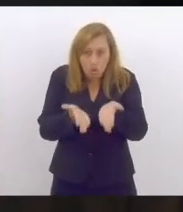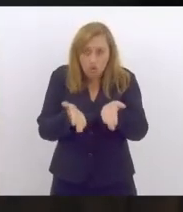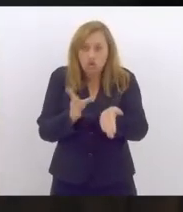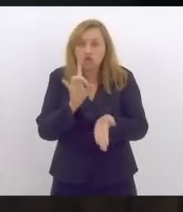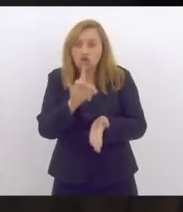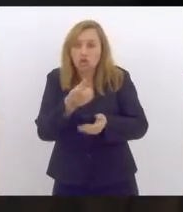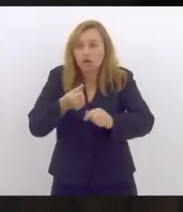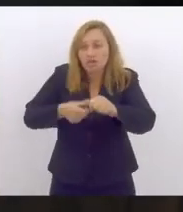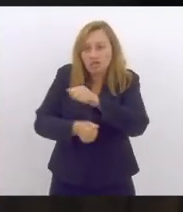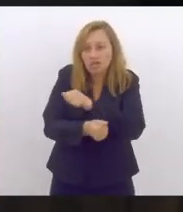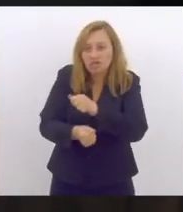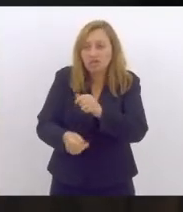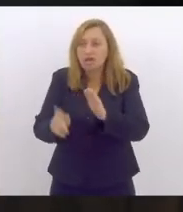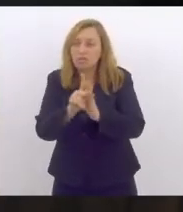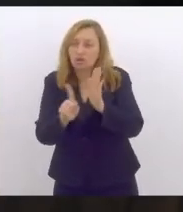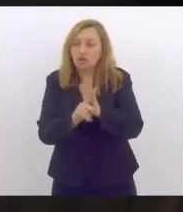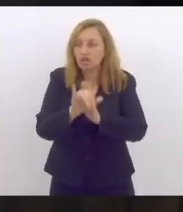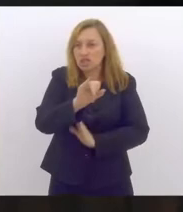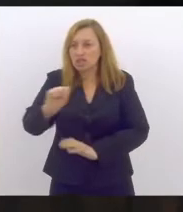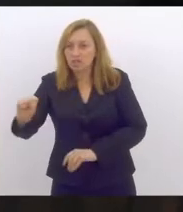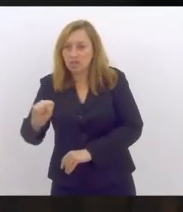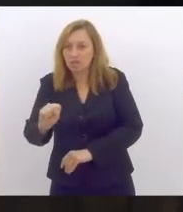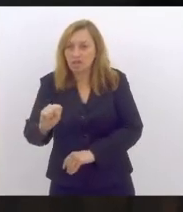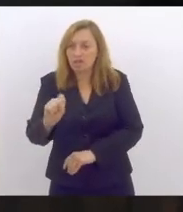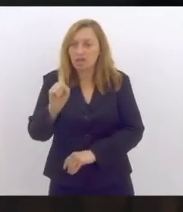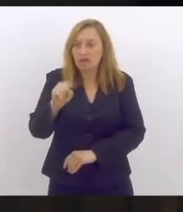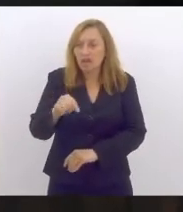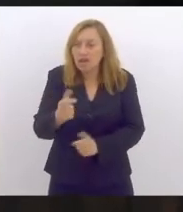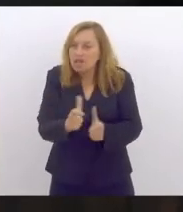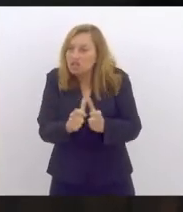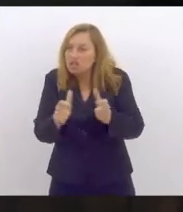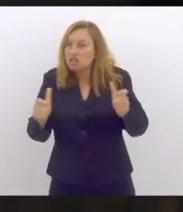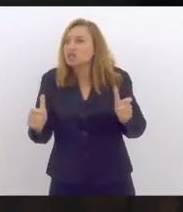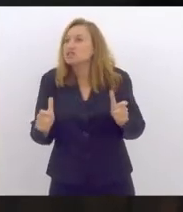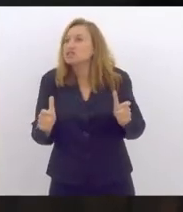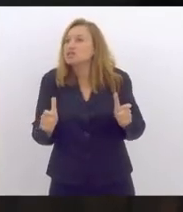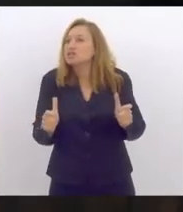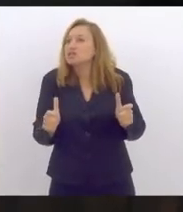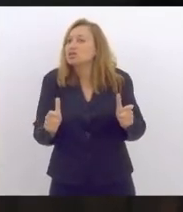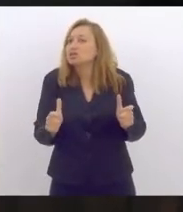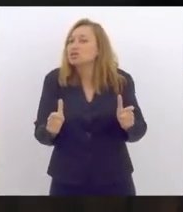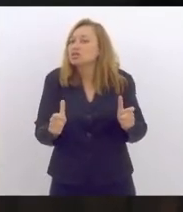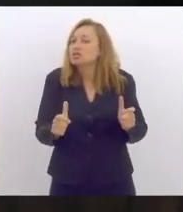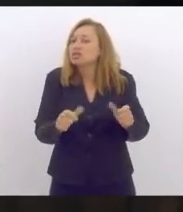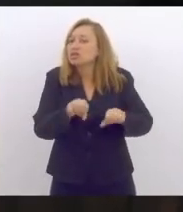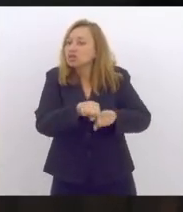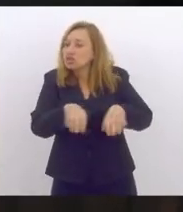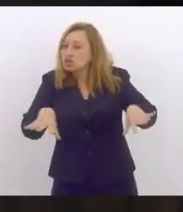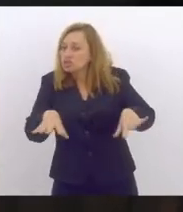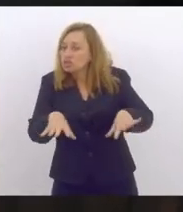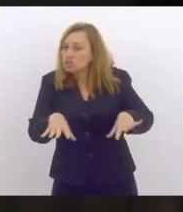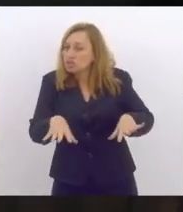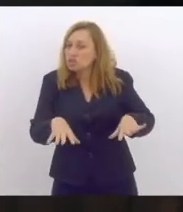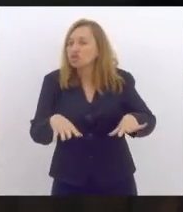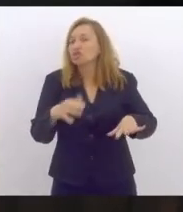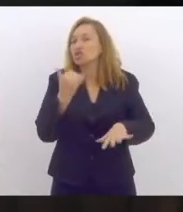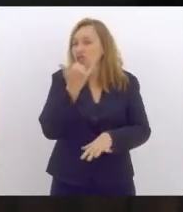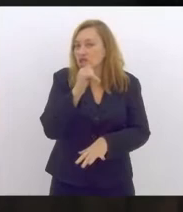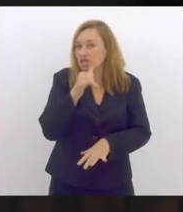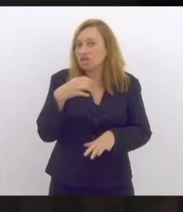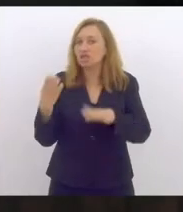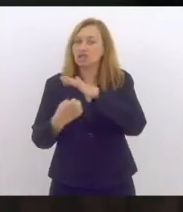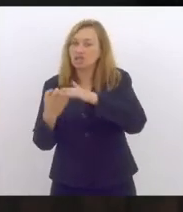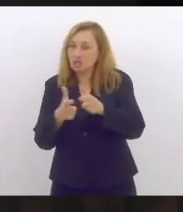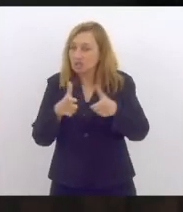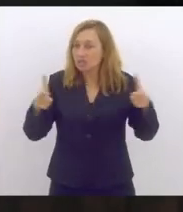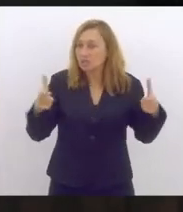quem financia projetos de ICMS são as grandes distribuidoras de energia, as grandes empresas. E a gente